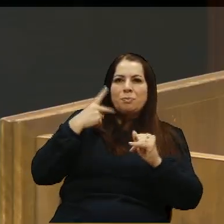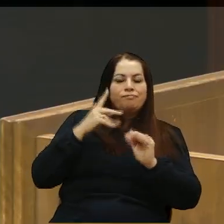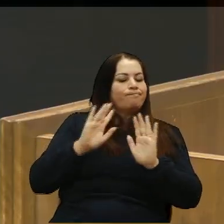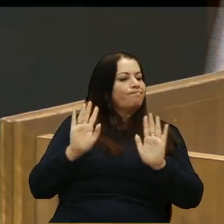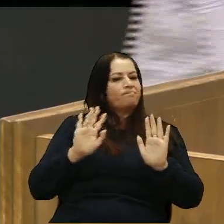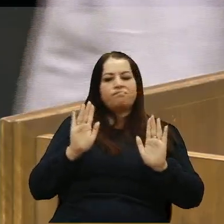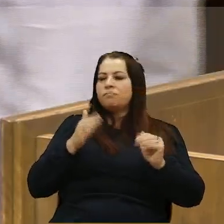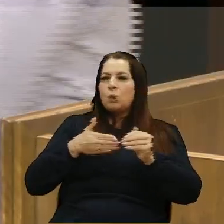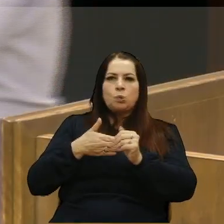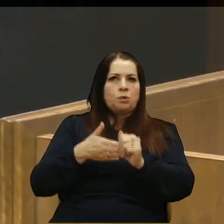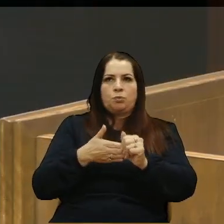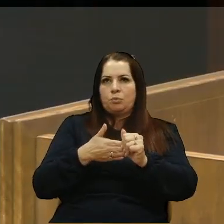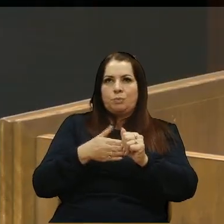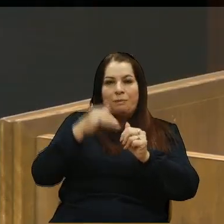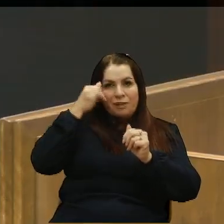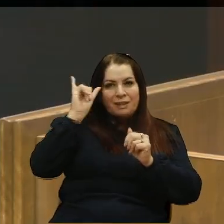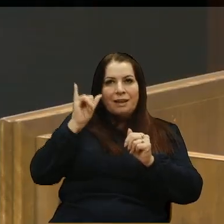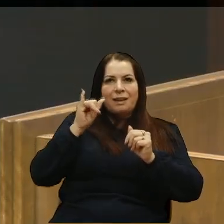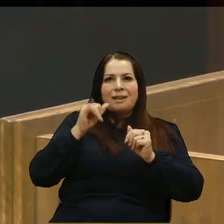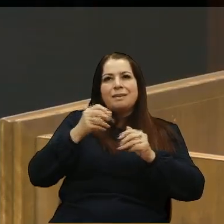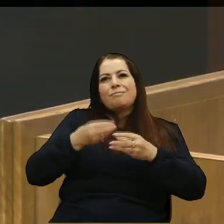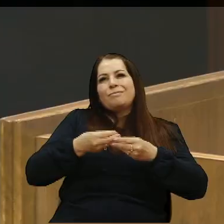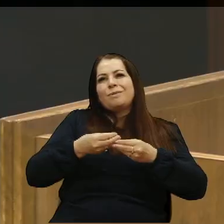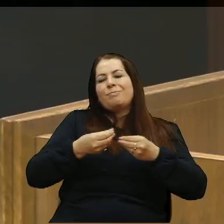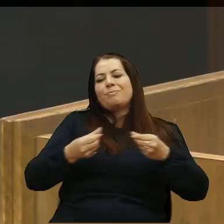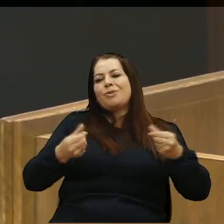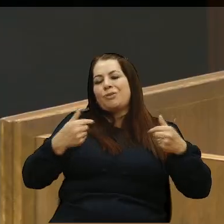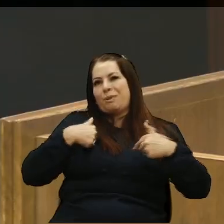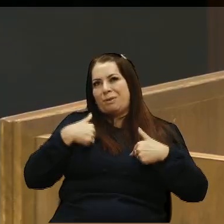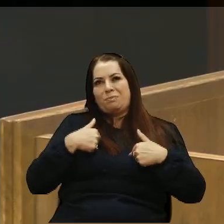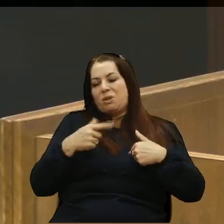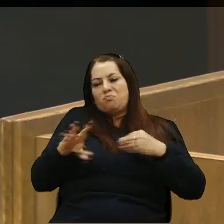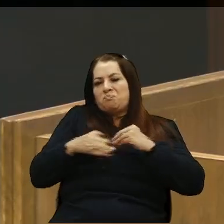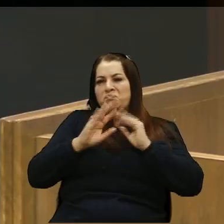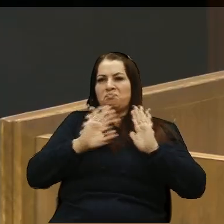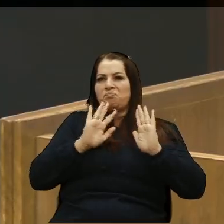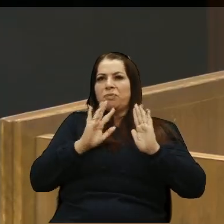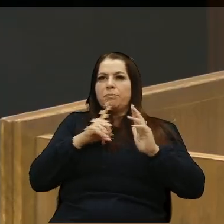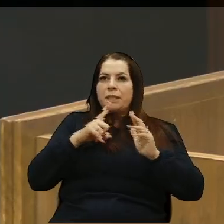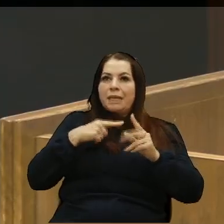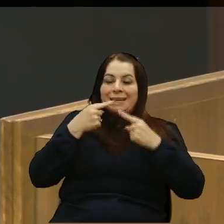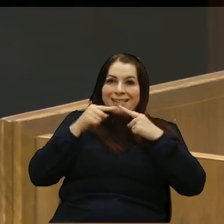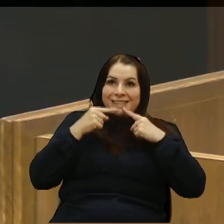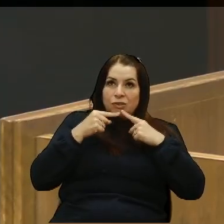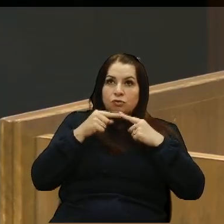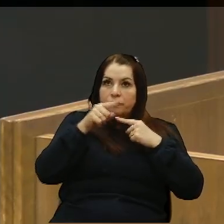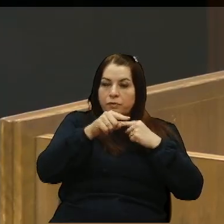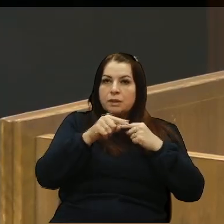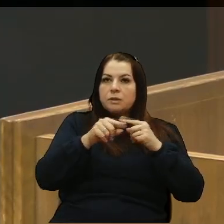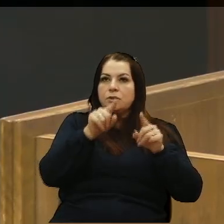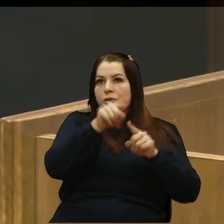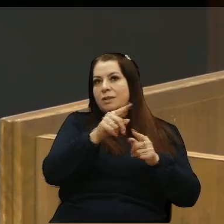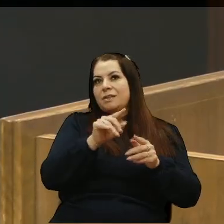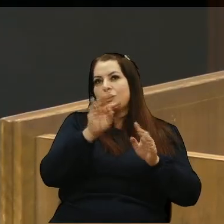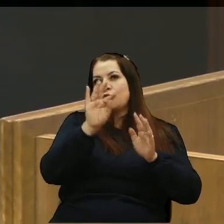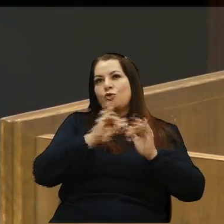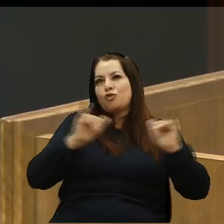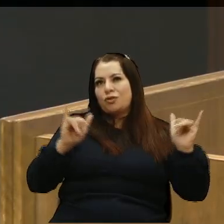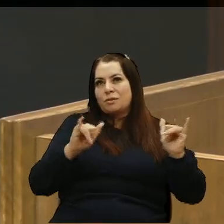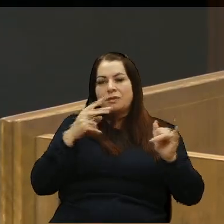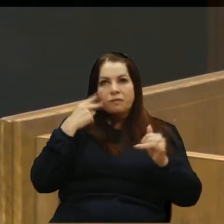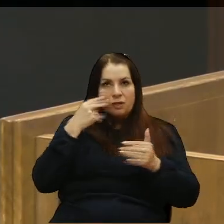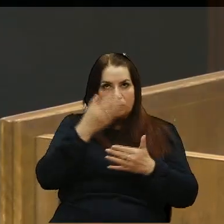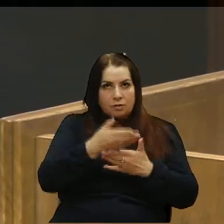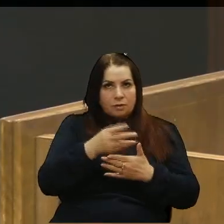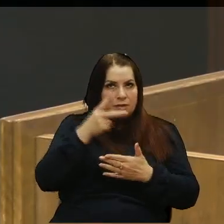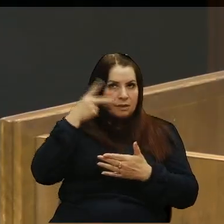não sigo para evitar o desgaste, que para mim não agrega nada. Mas sinto quando eu recebo a crítica vindo dessas páginas aí. Vereador, se o senhor puder,